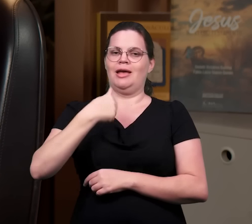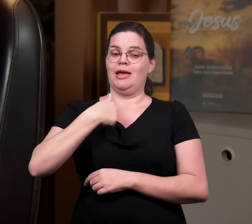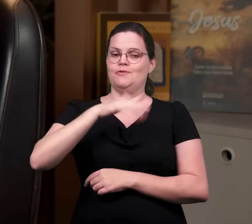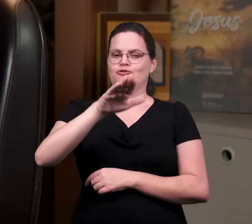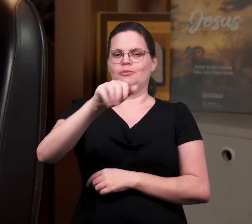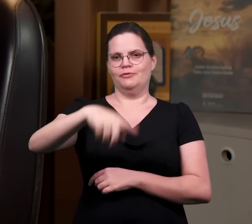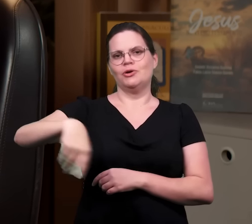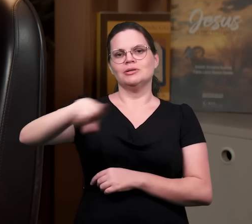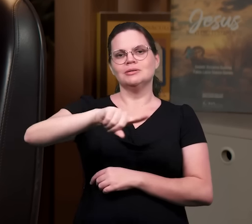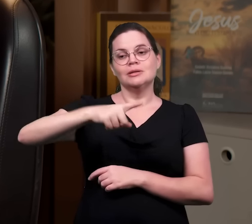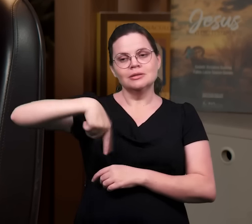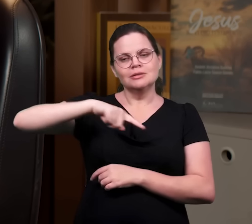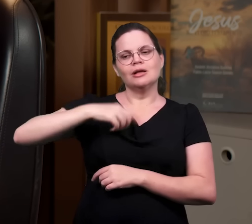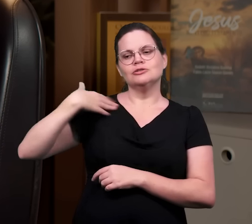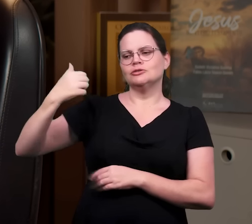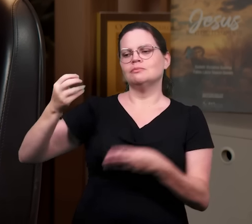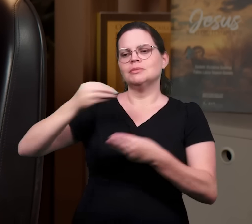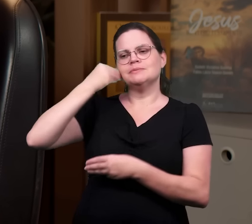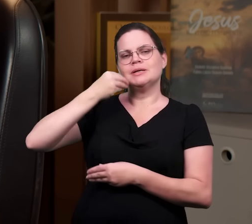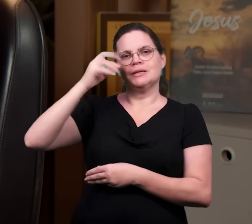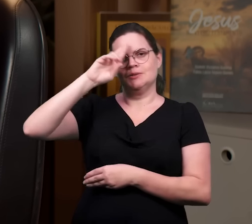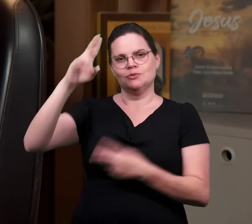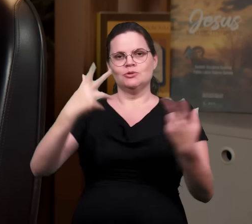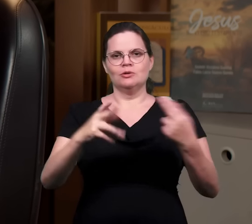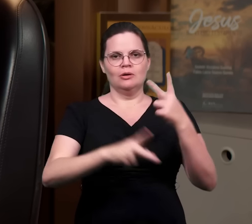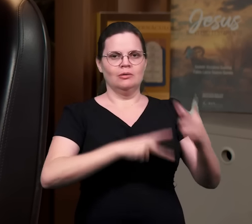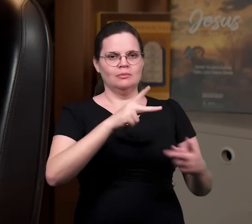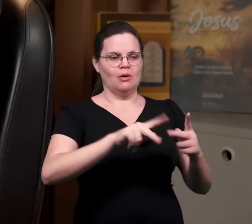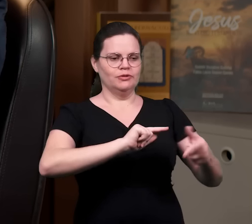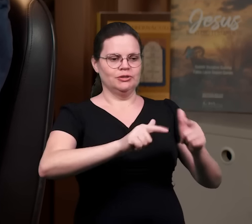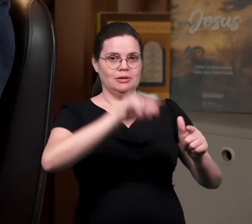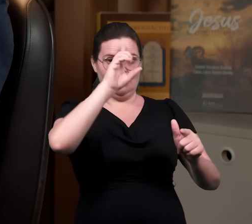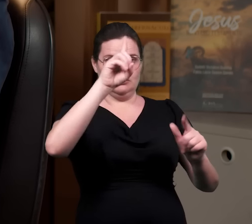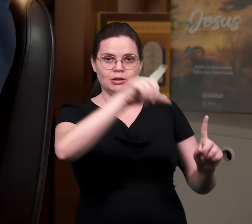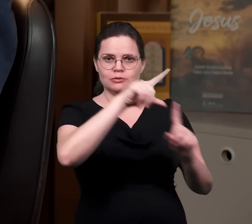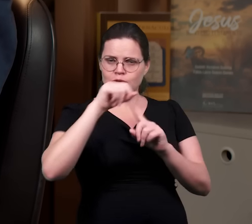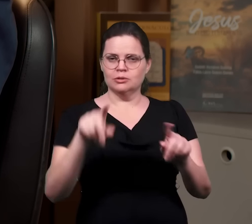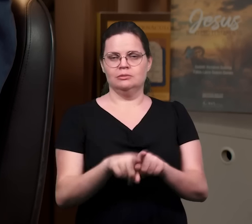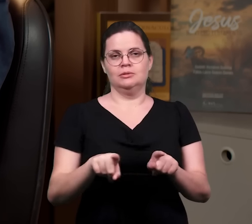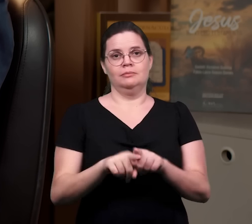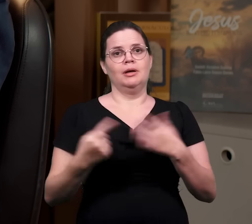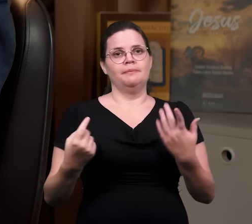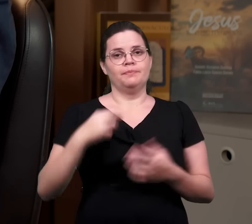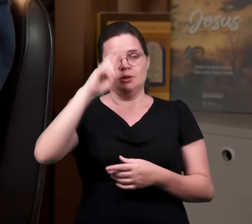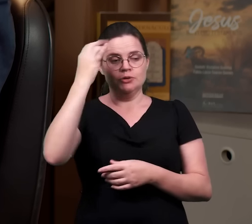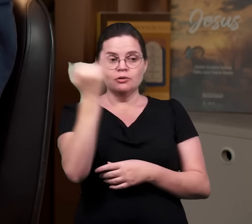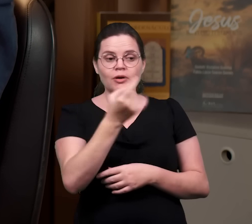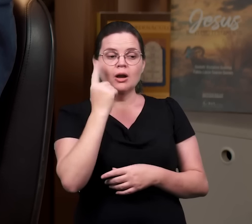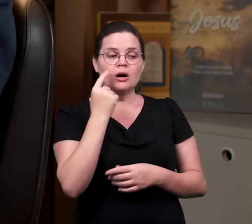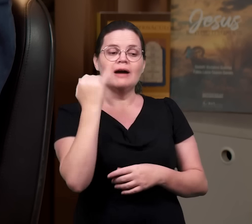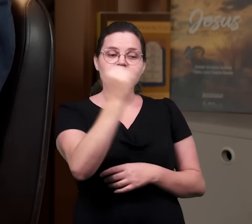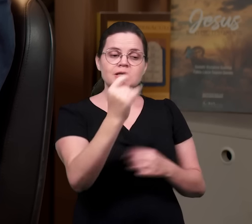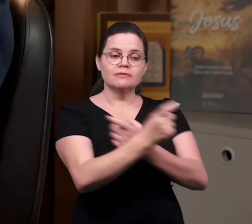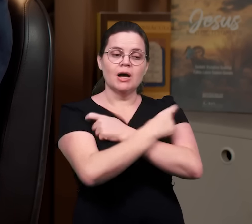uma experiência, né, e como Israel foi separado pelo Senhor, e a palavra do Senhor é o seguinte, olha, diga a Faraó que eu quero que